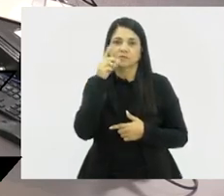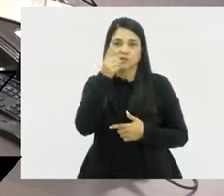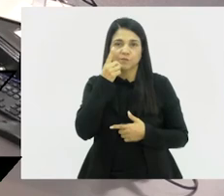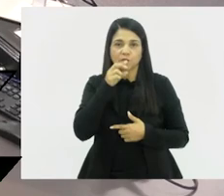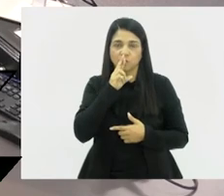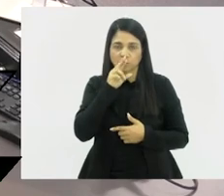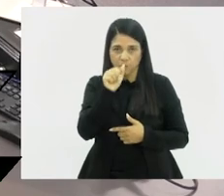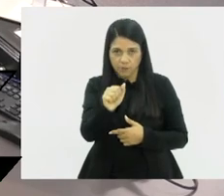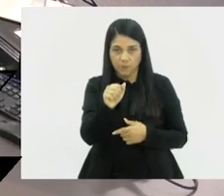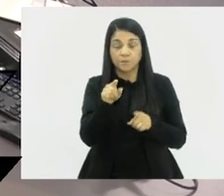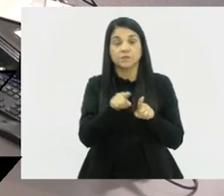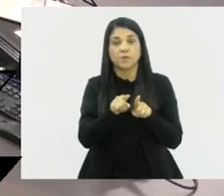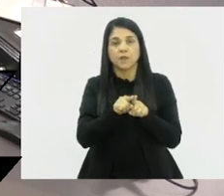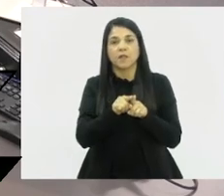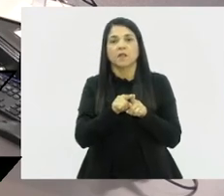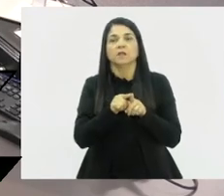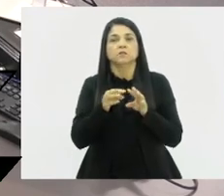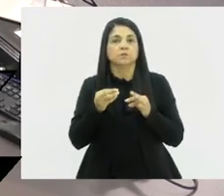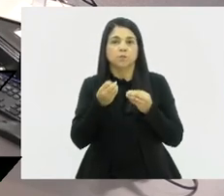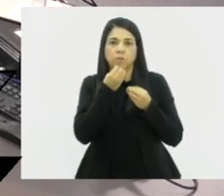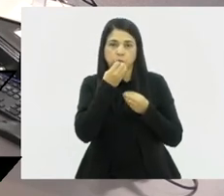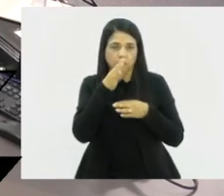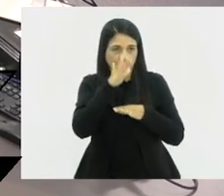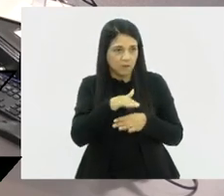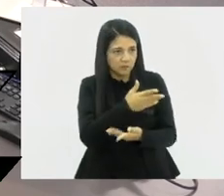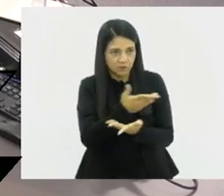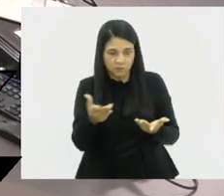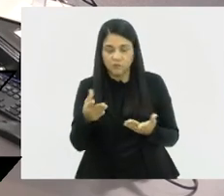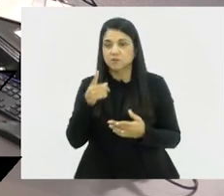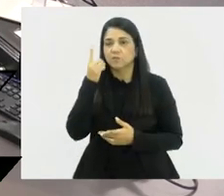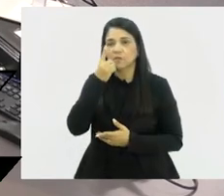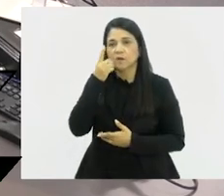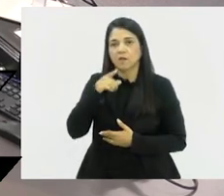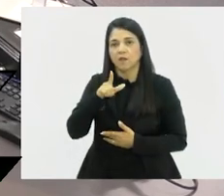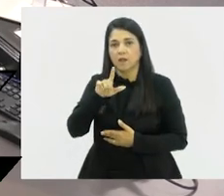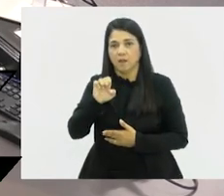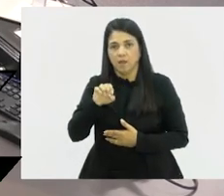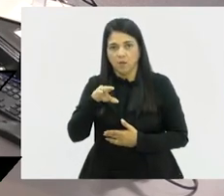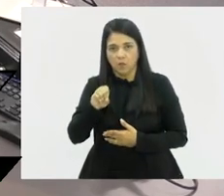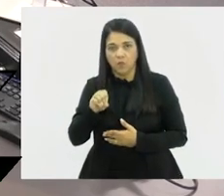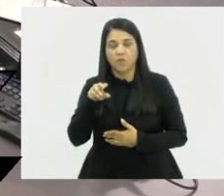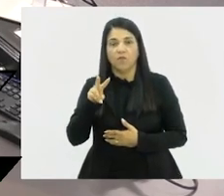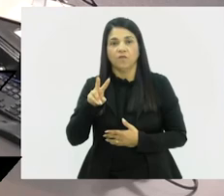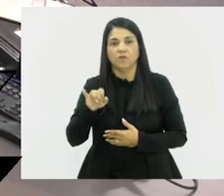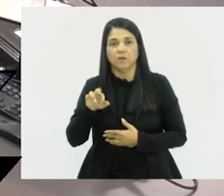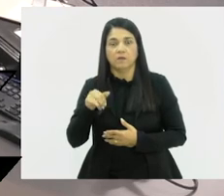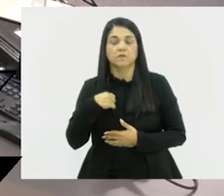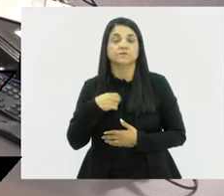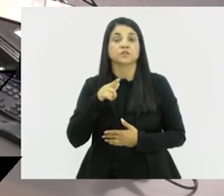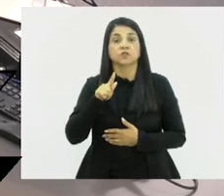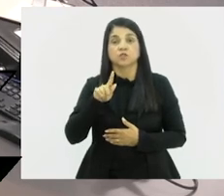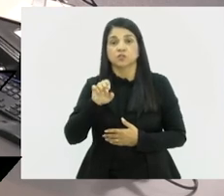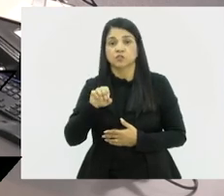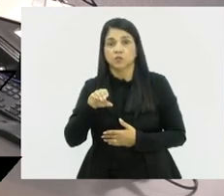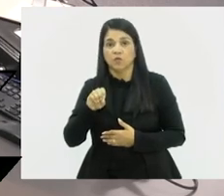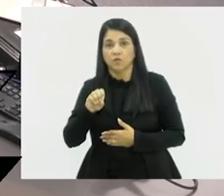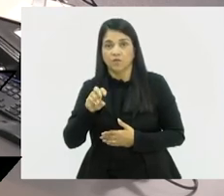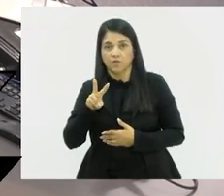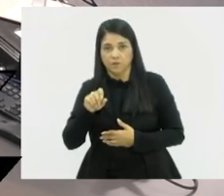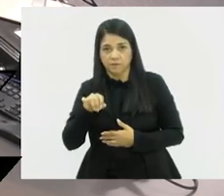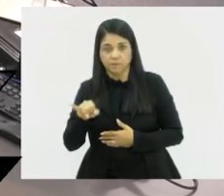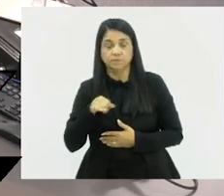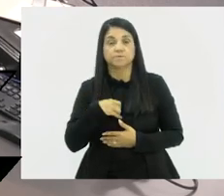o excelentíssimo deputado Léo Vieira, deputado Carlos Mink, deputado Giovanni Ratinho, bem como todas as autoridades